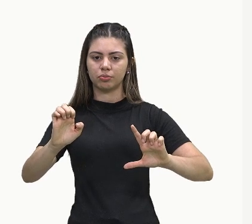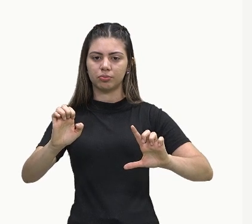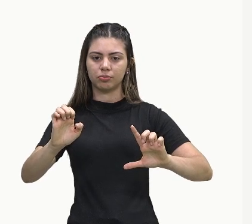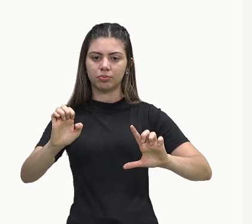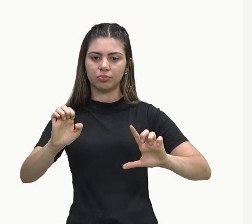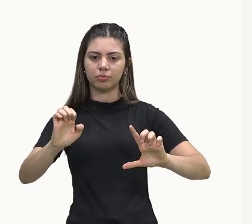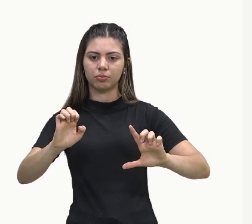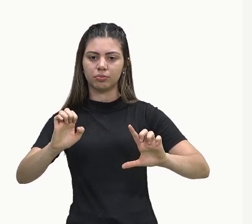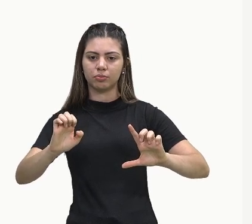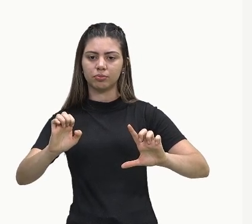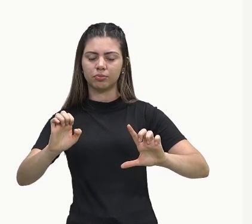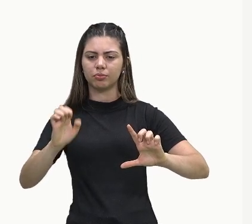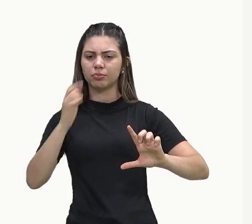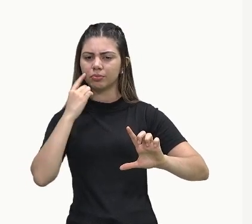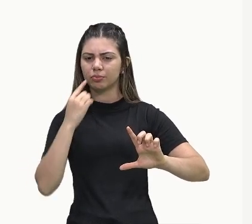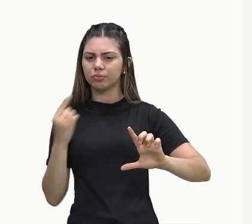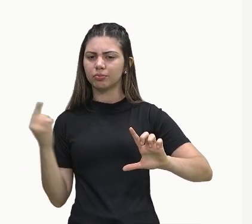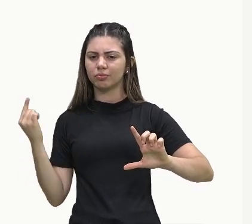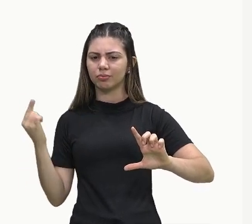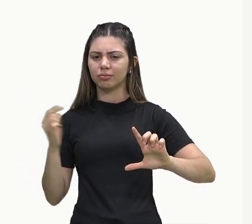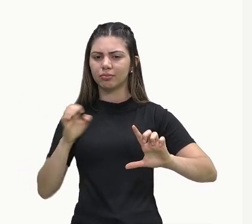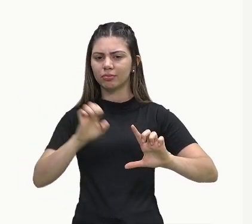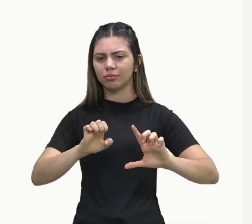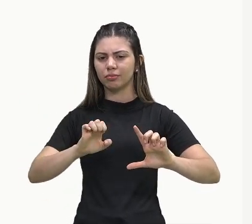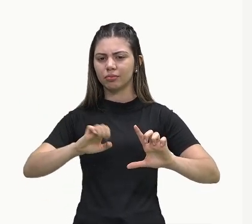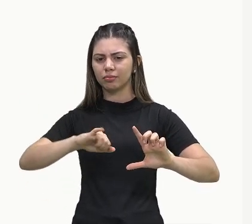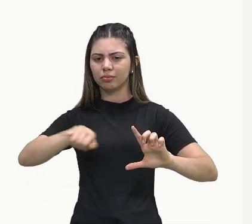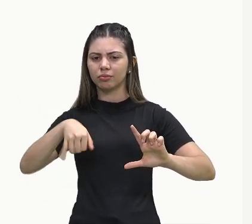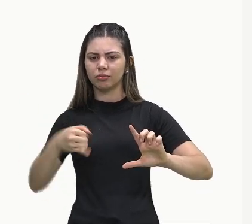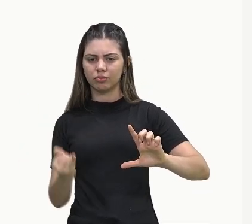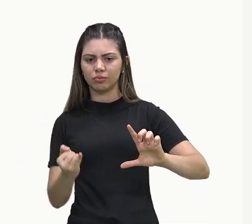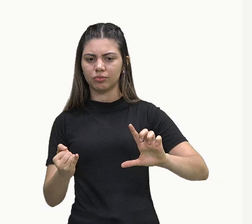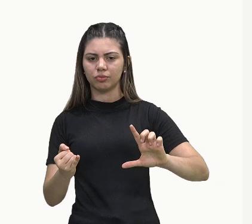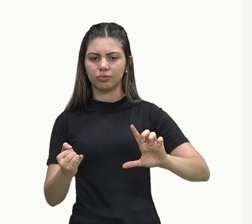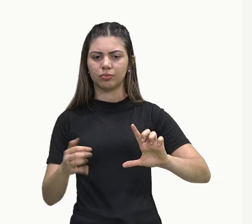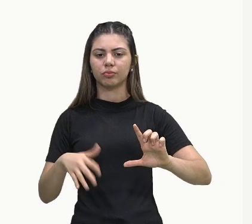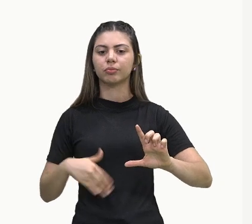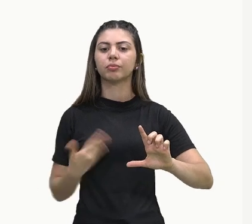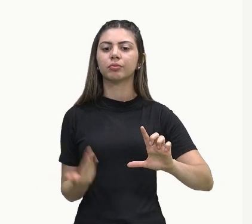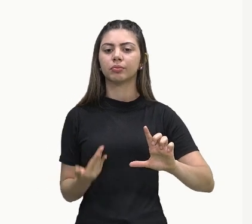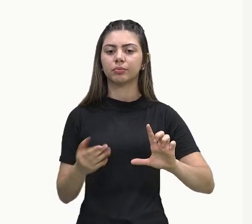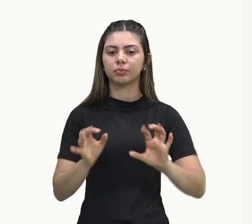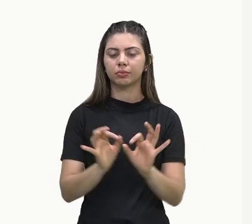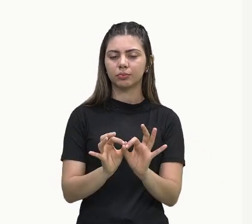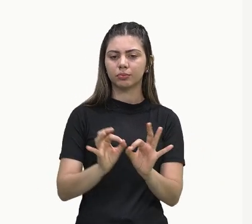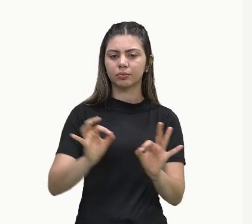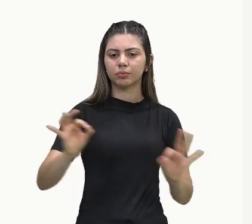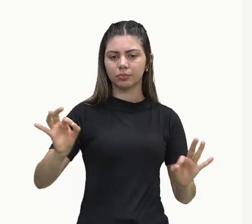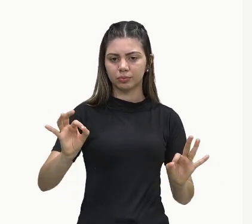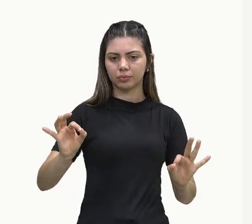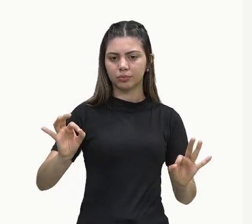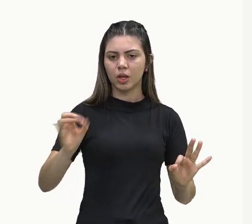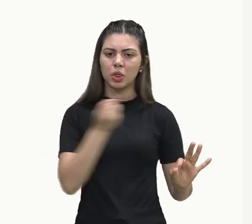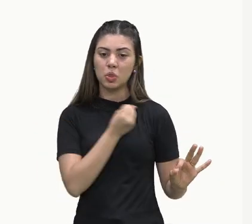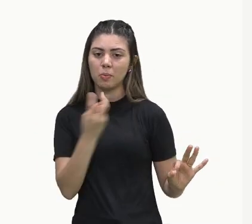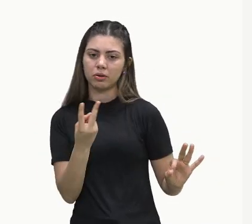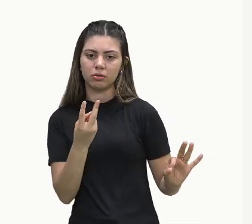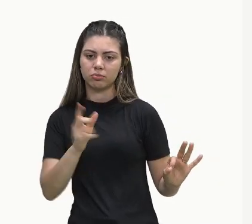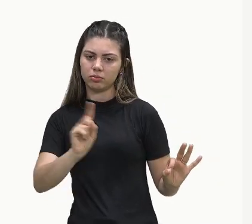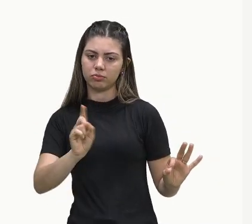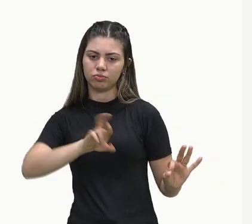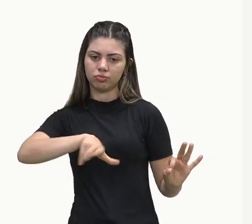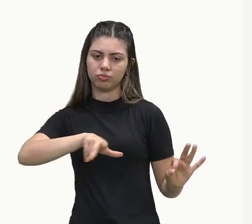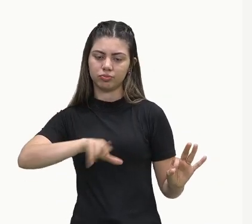uma medida de EJ para cada Duas Medidas isso não é que vai valer dois né para cada